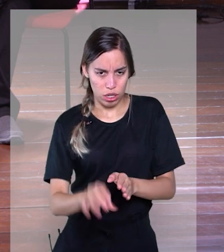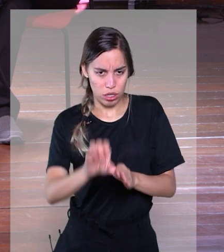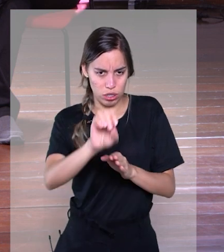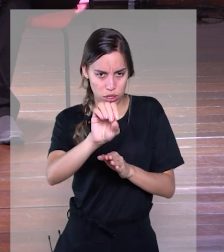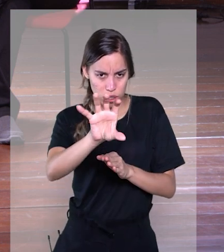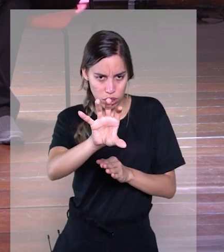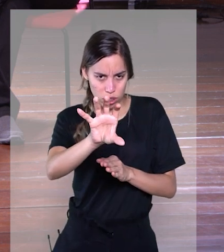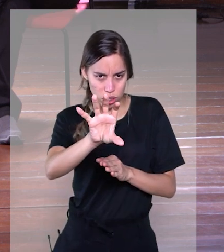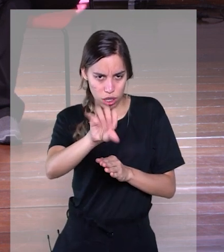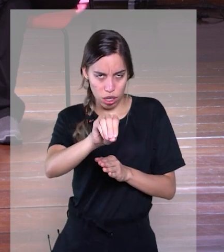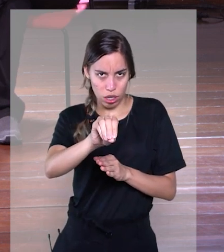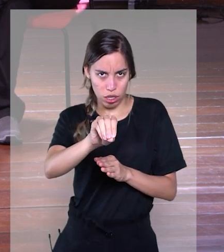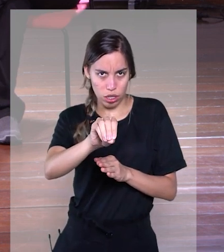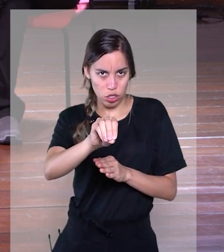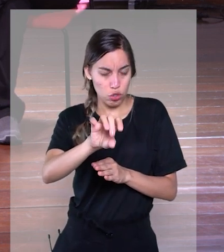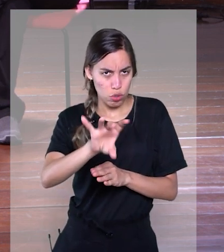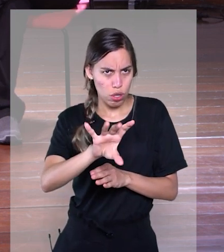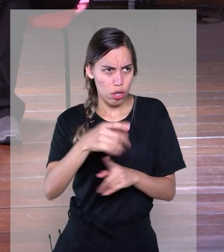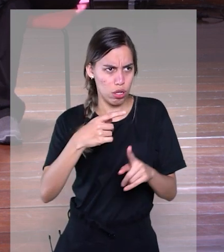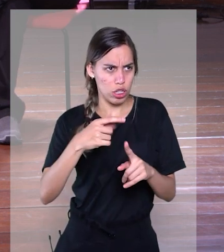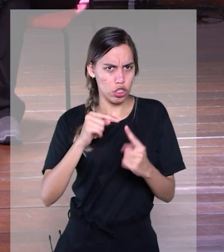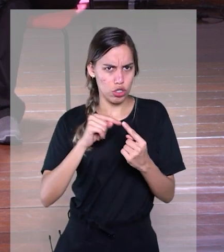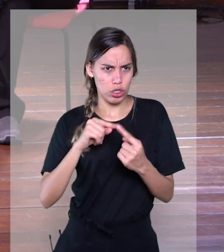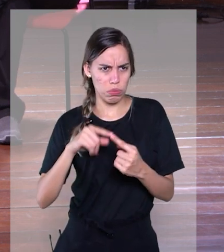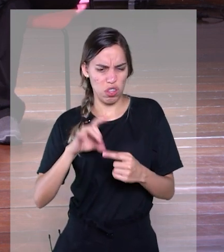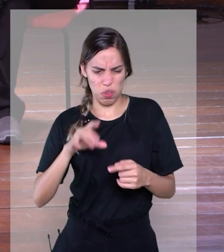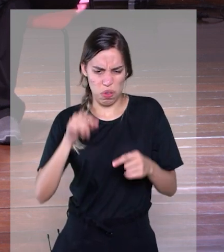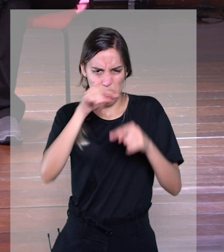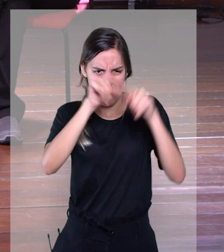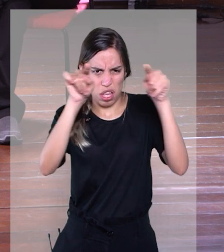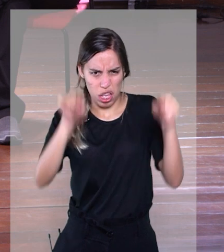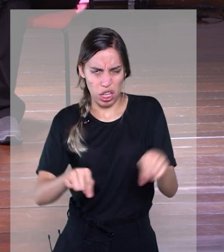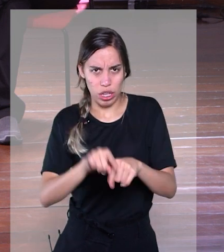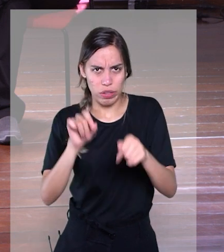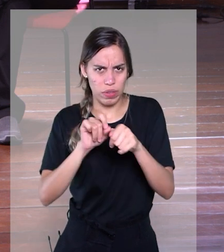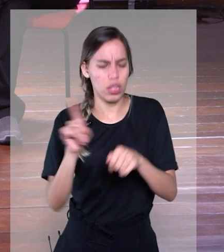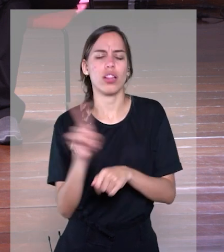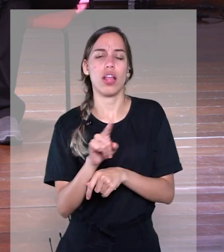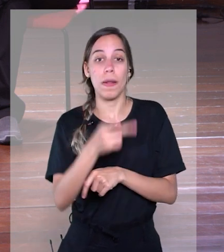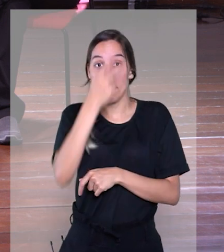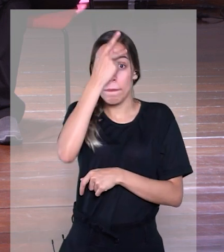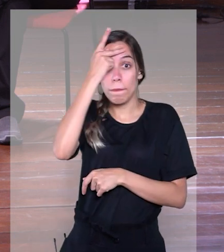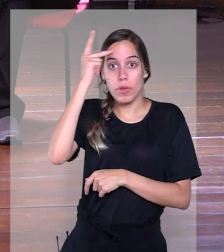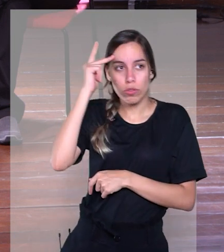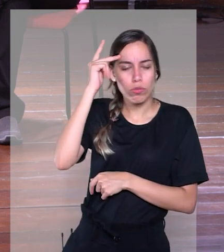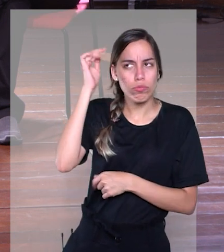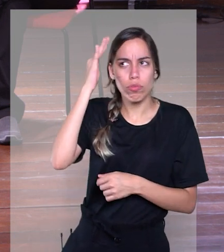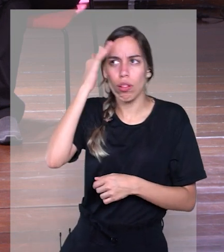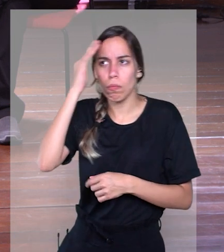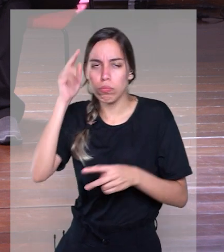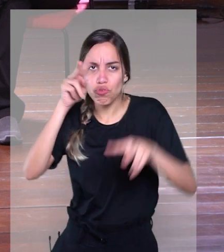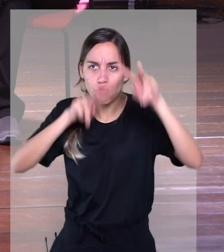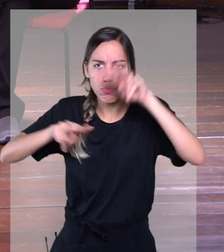uma ideia antes. A ideia é importante, é mais importante do que o equipamento, né? Uhum. Eu acho que também